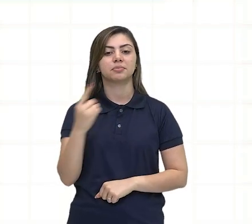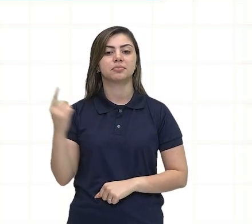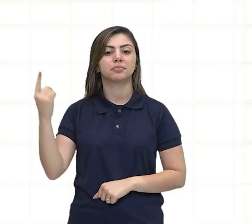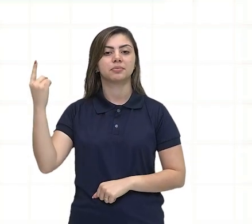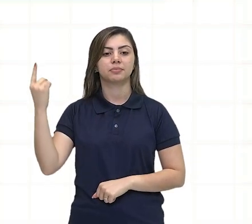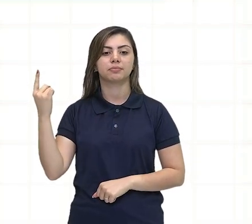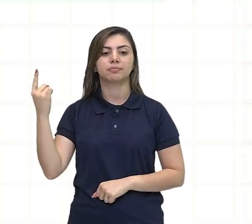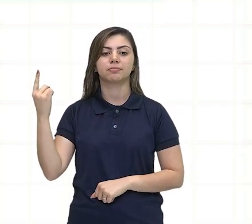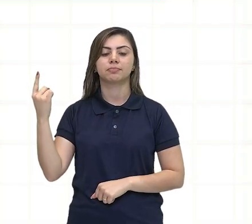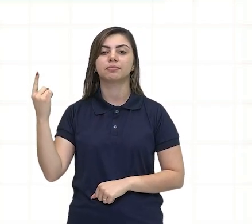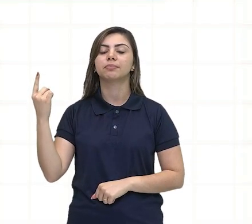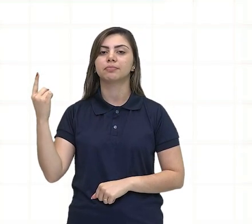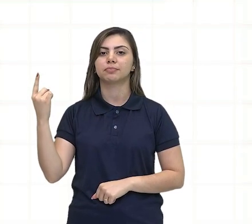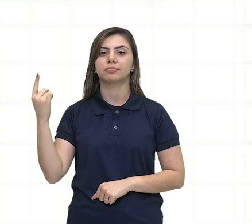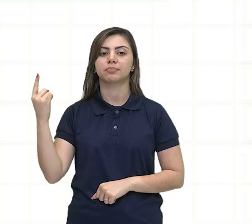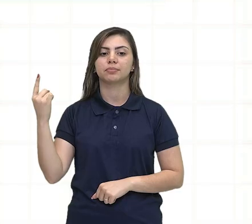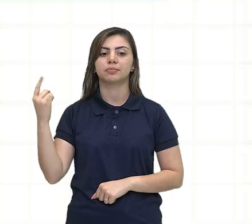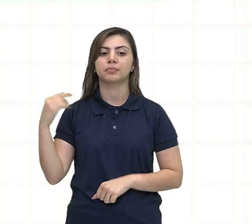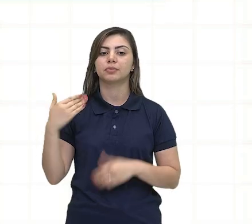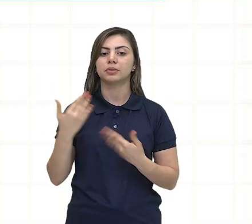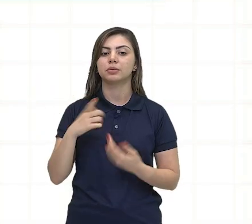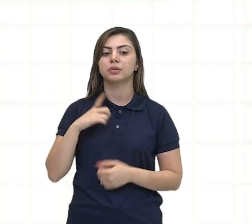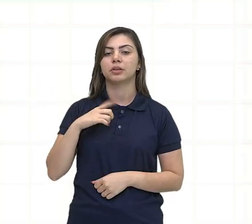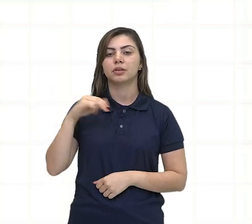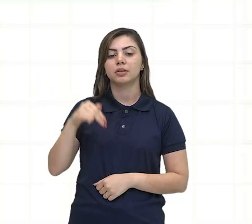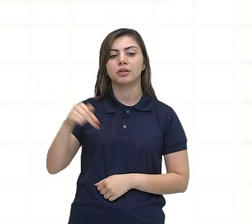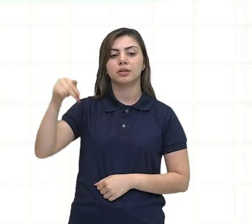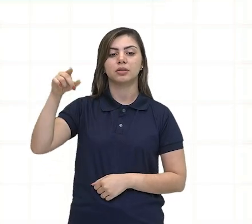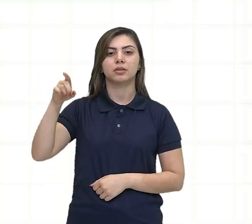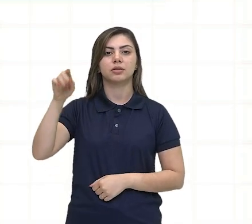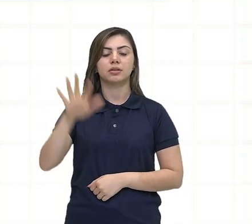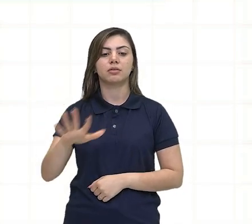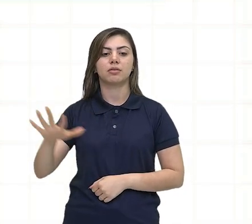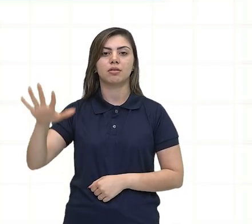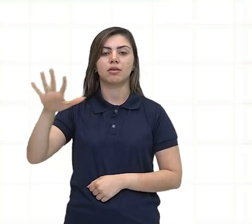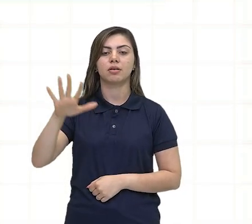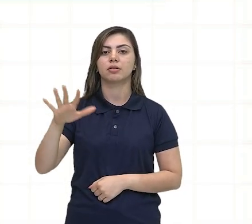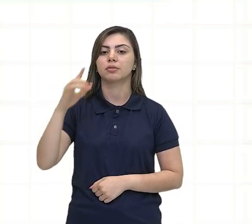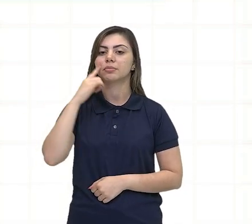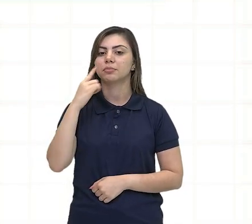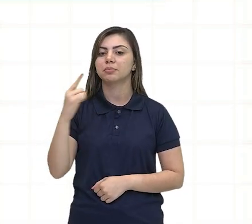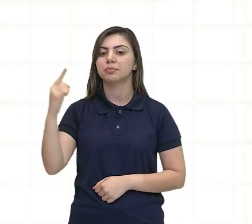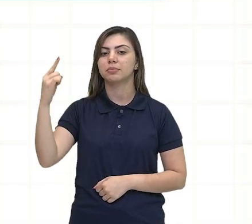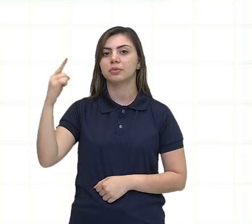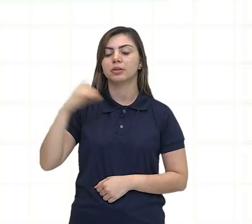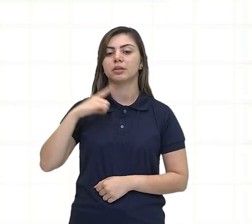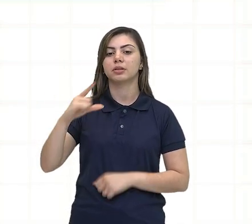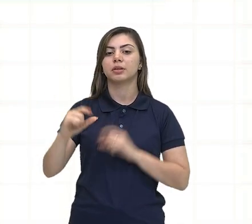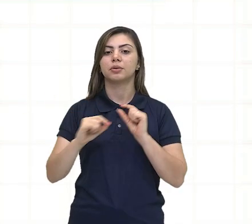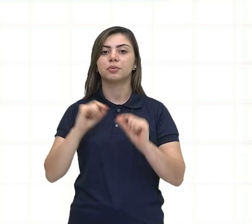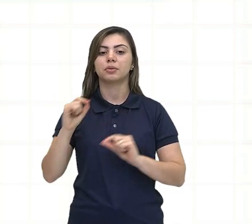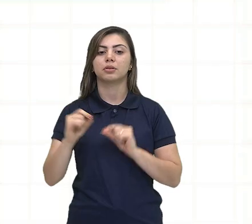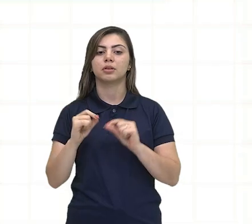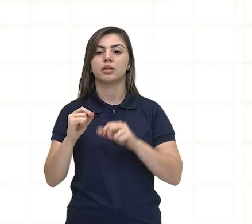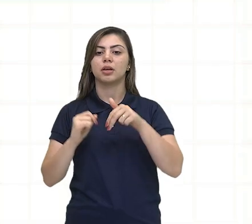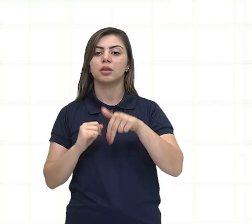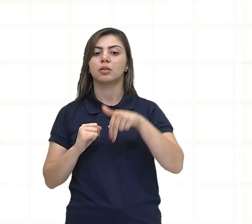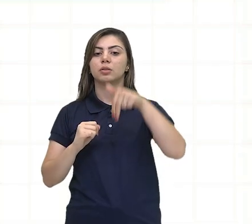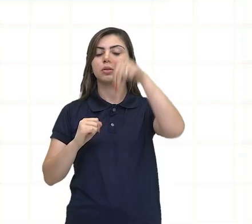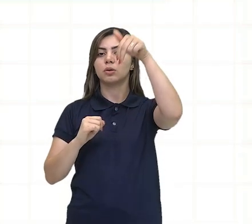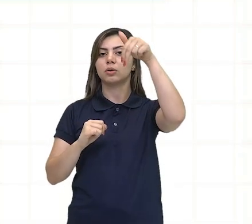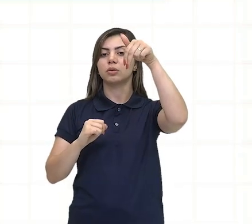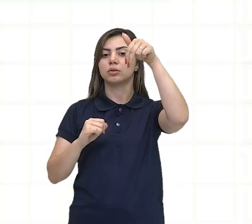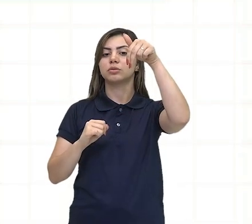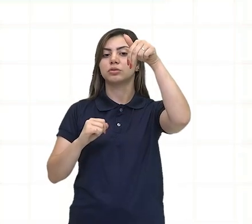pontos colaterais nordeste, que está entre os pontos cardeais norte